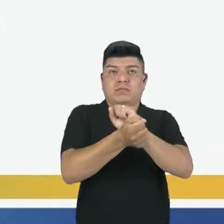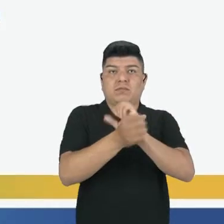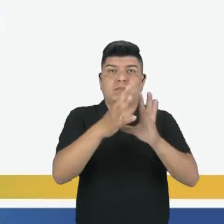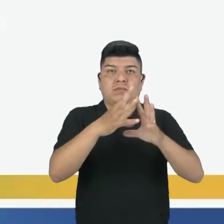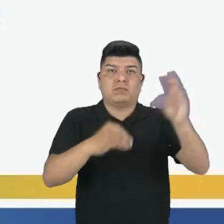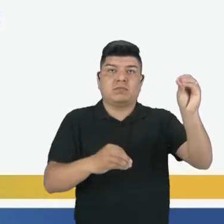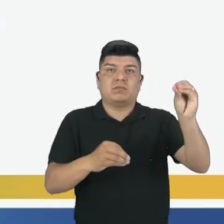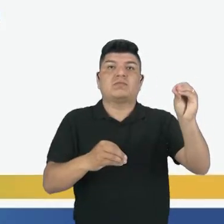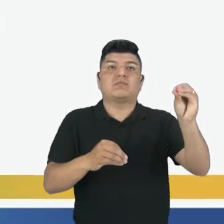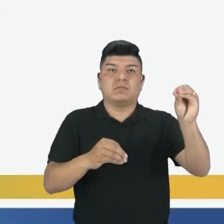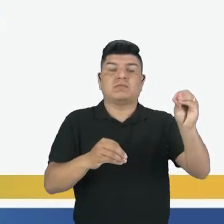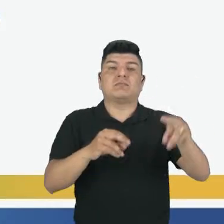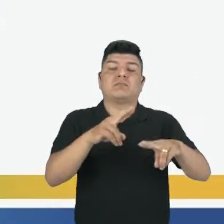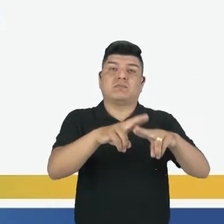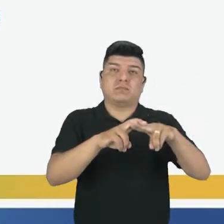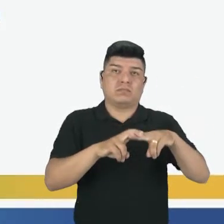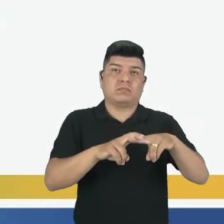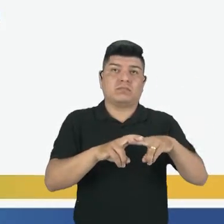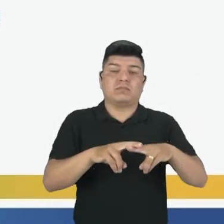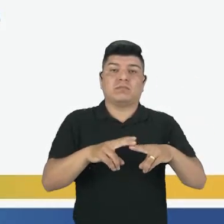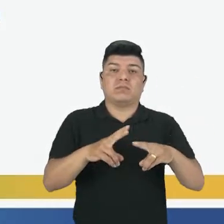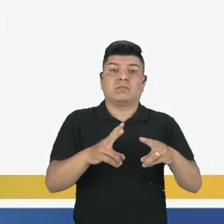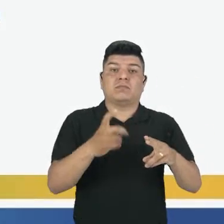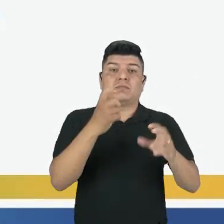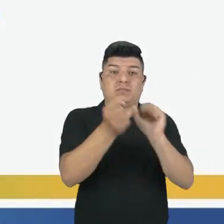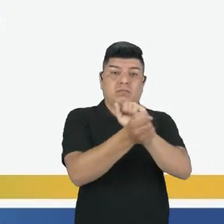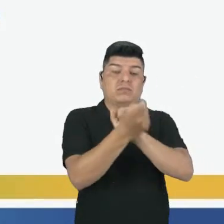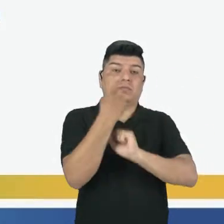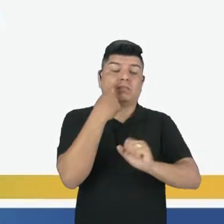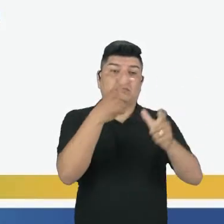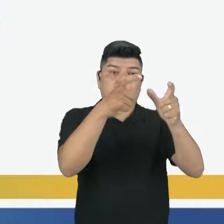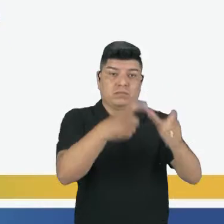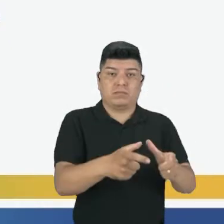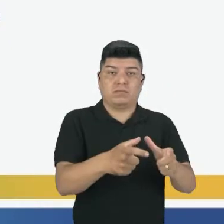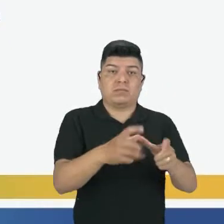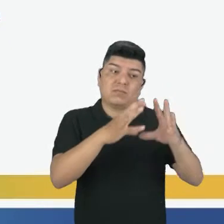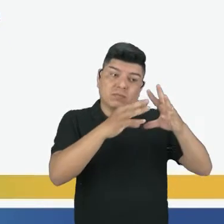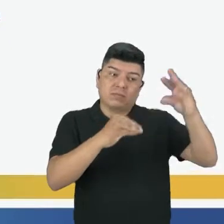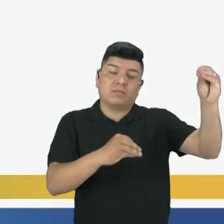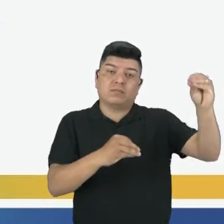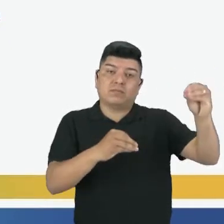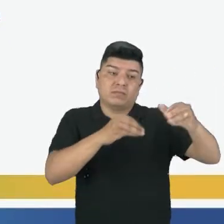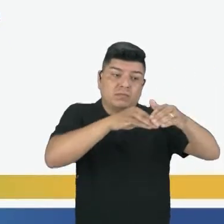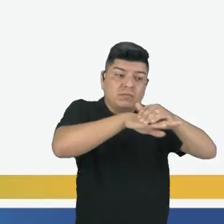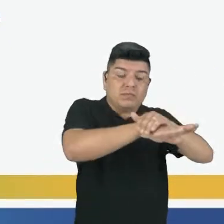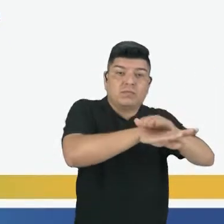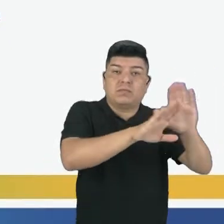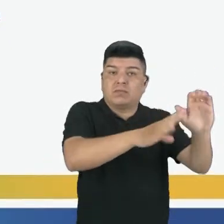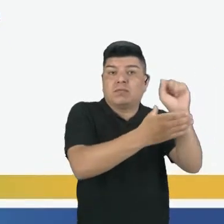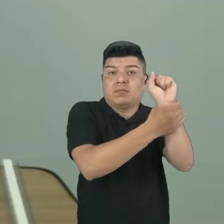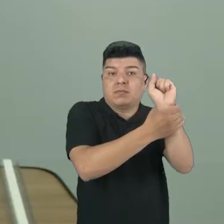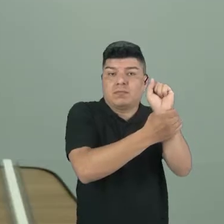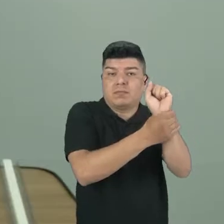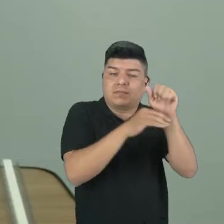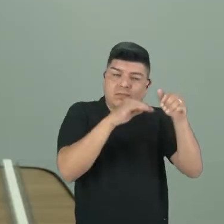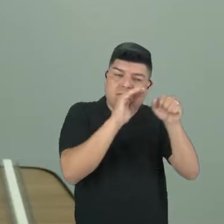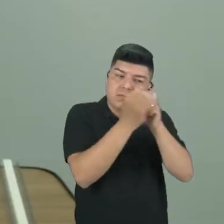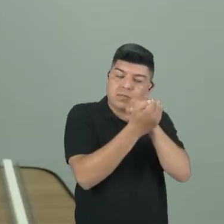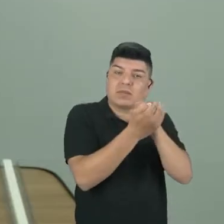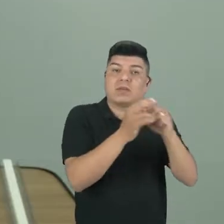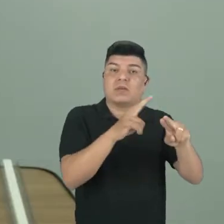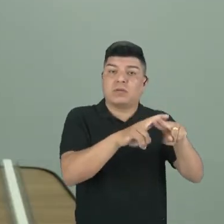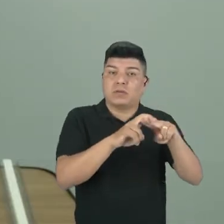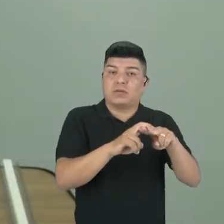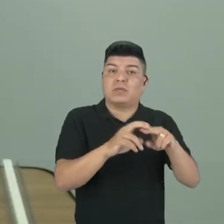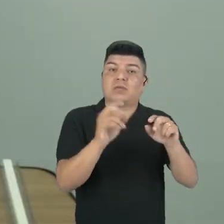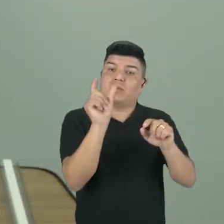quilombolas. Então já sabe, quilombo é a região onde esses escravos fugiam e se refugiavam, ficavam escondidos ali. E o termo